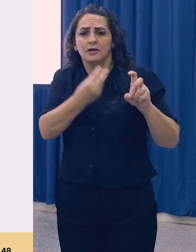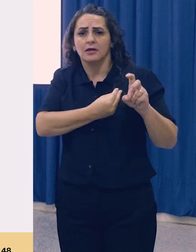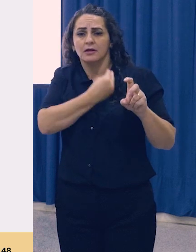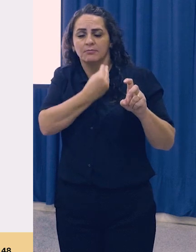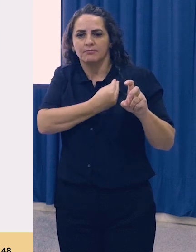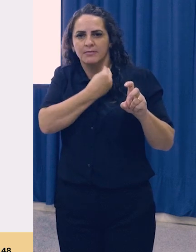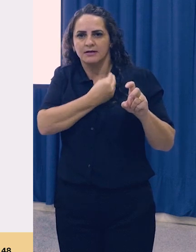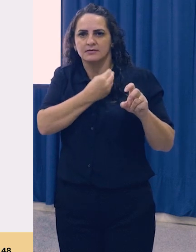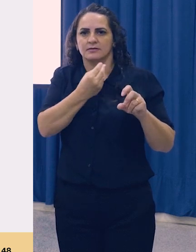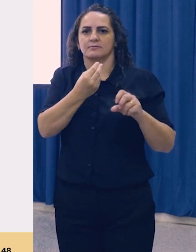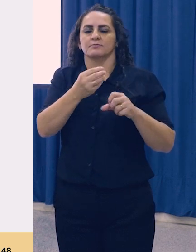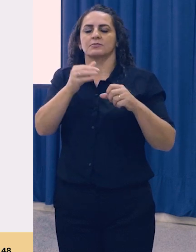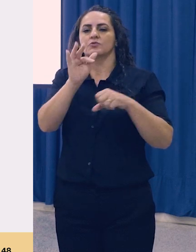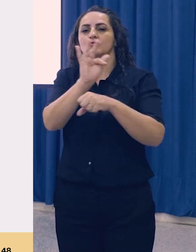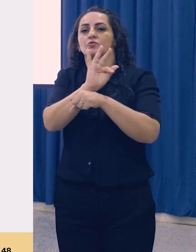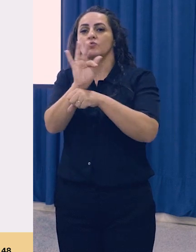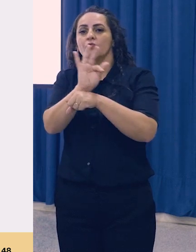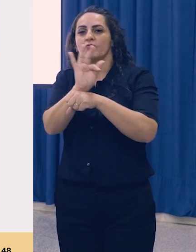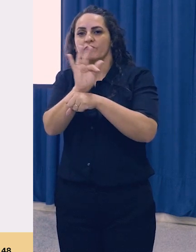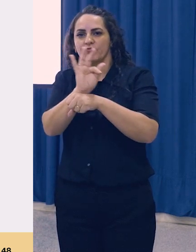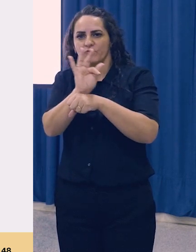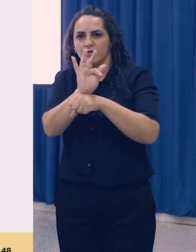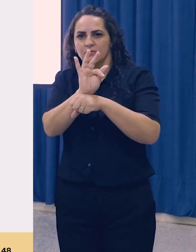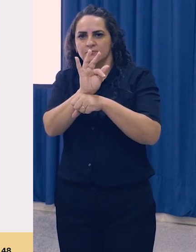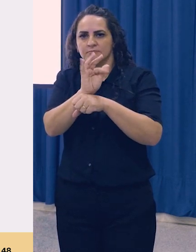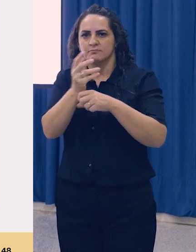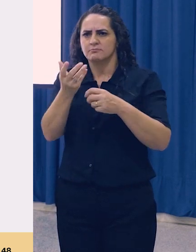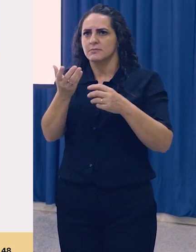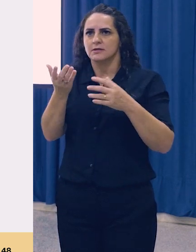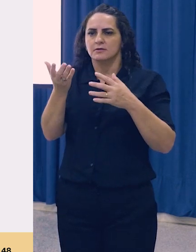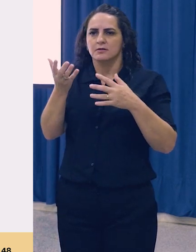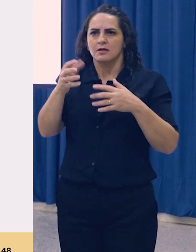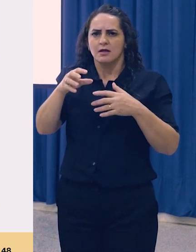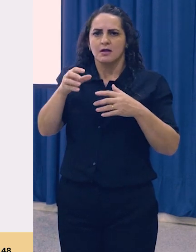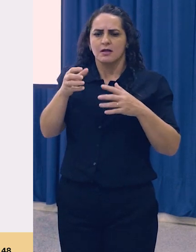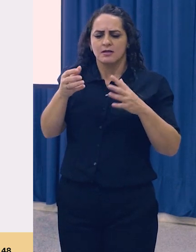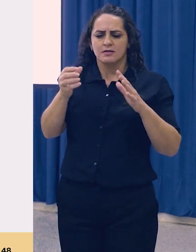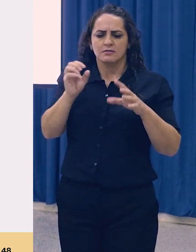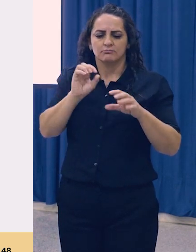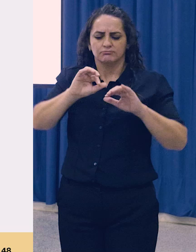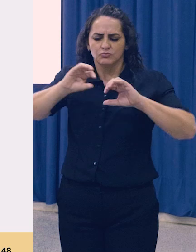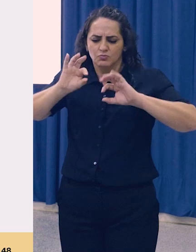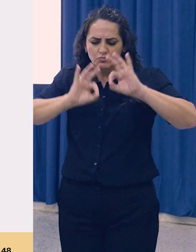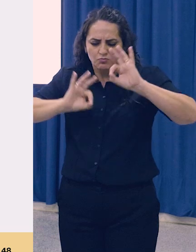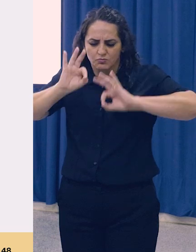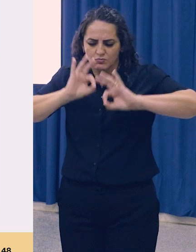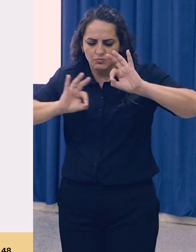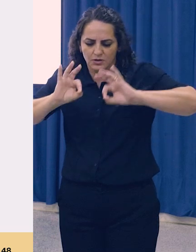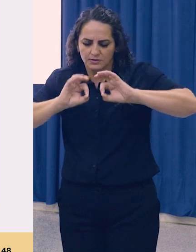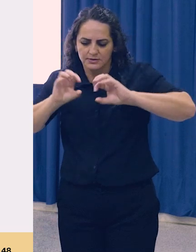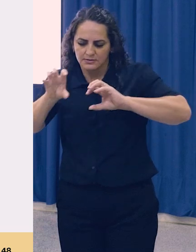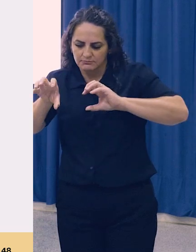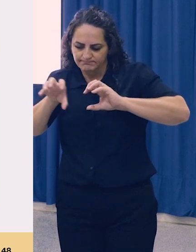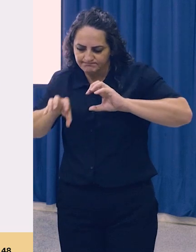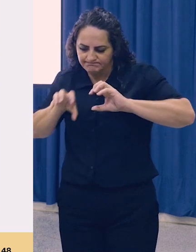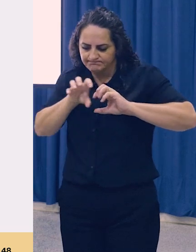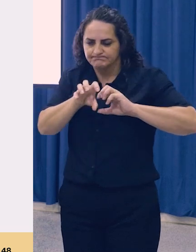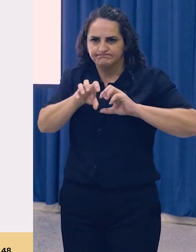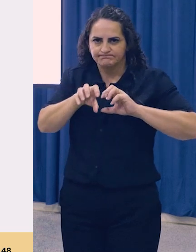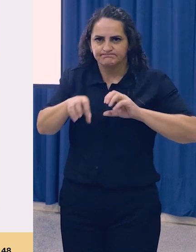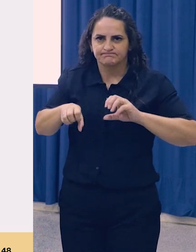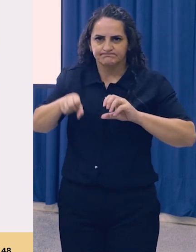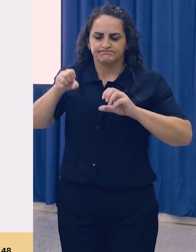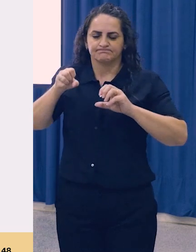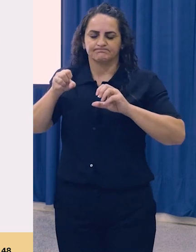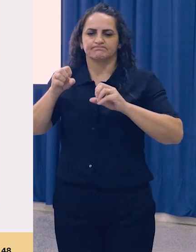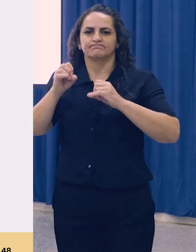o trailer dele, e ter ele separado numa pasta online, ou enfim, para ficar fácil para mandar